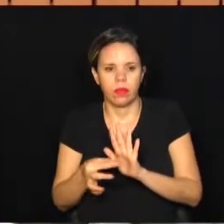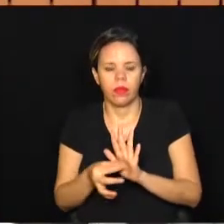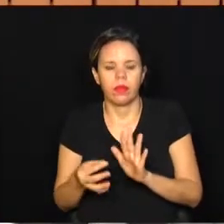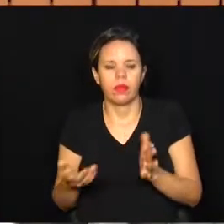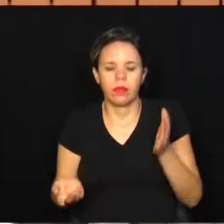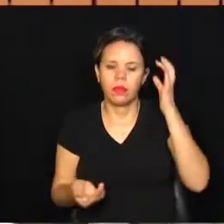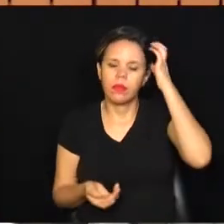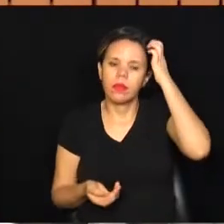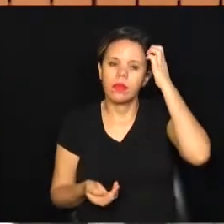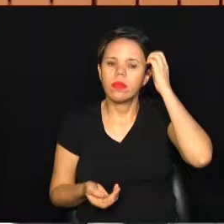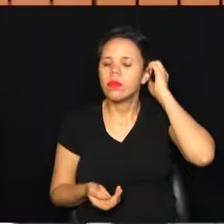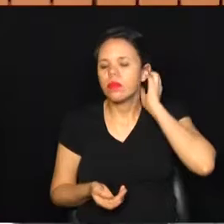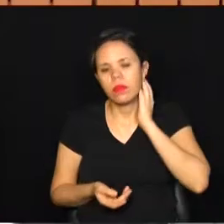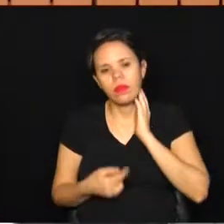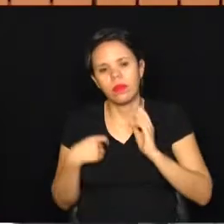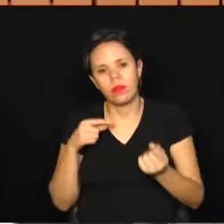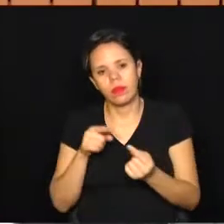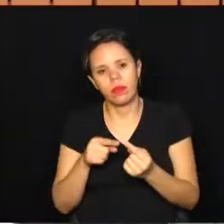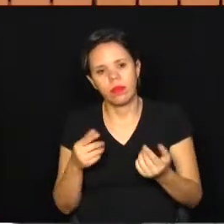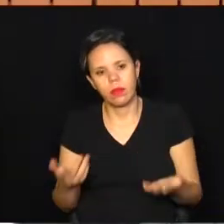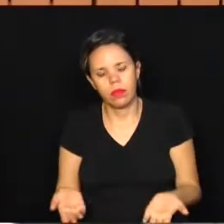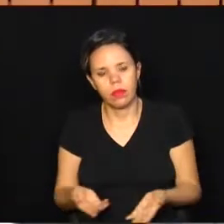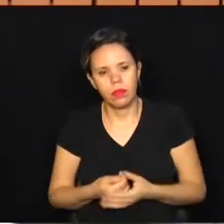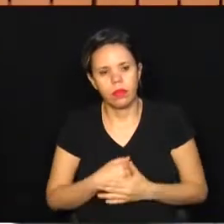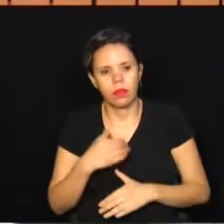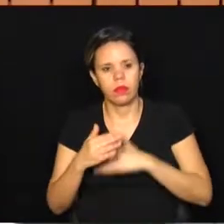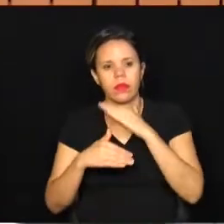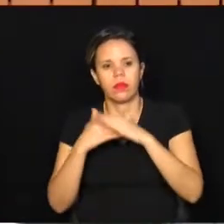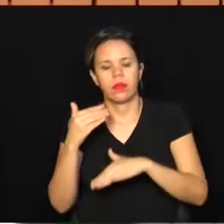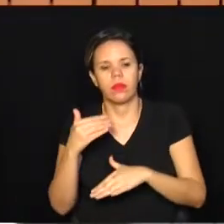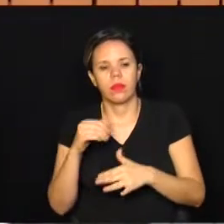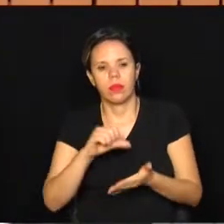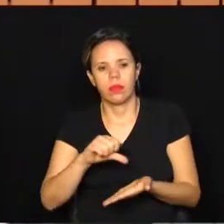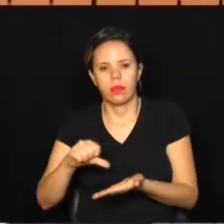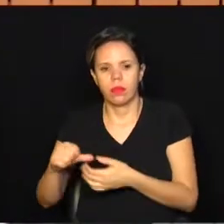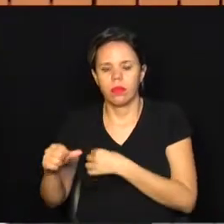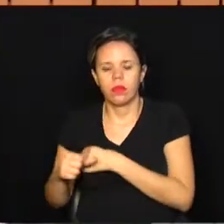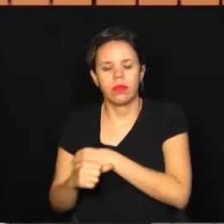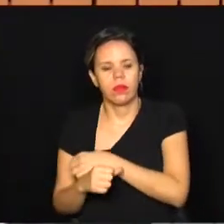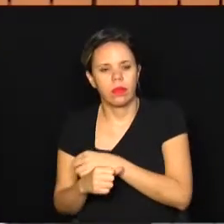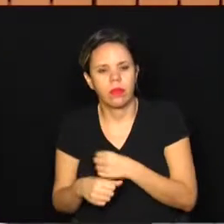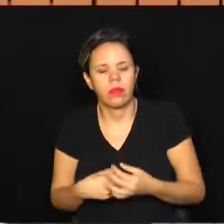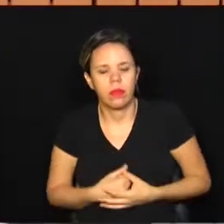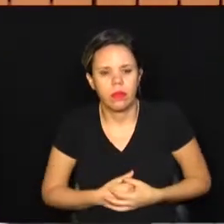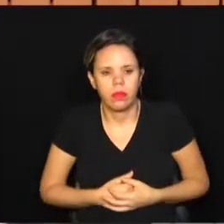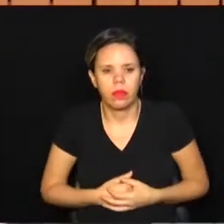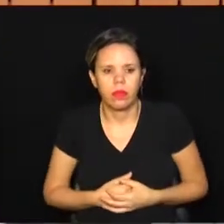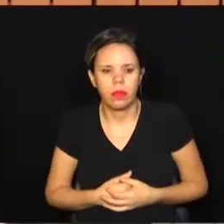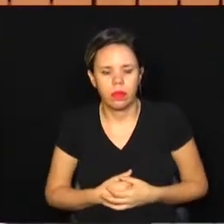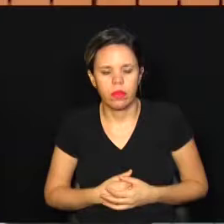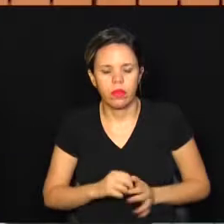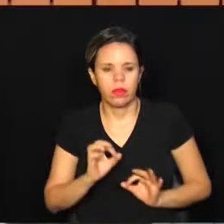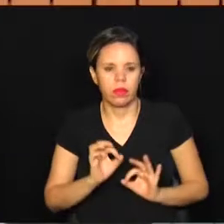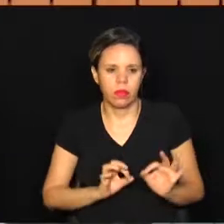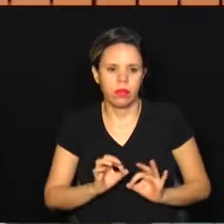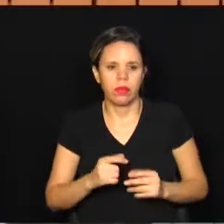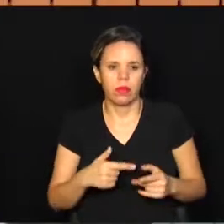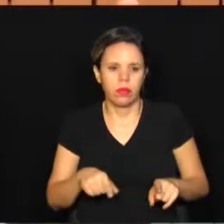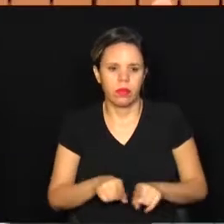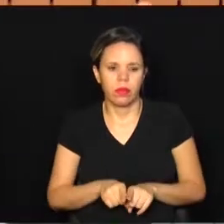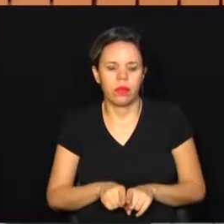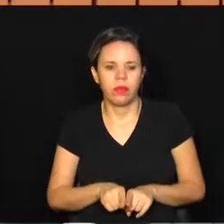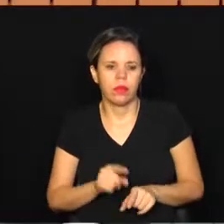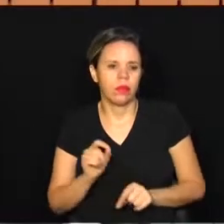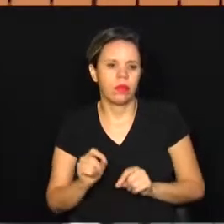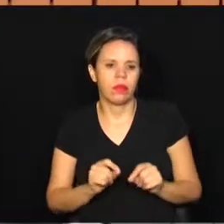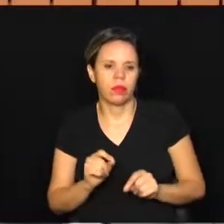e esse é, de fato, o nosso objetivo, que o desenvolvimento daquela região se dê, né, de forma planejada e de forma